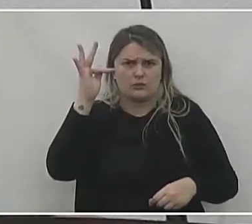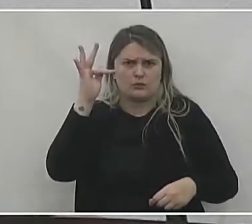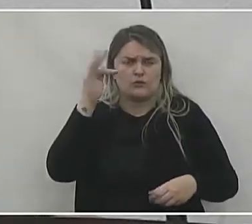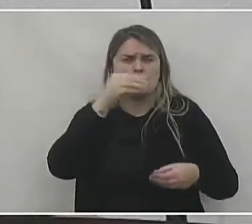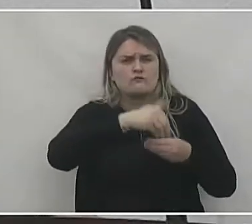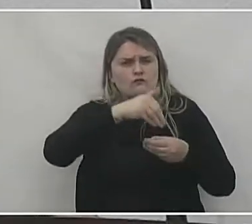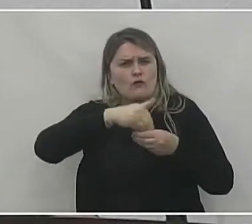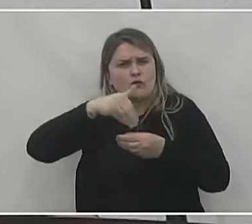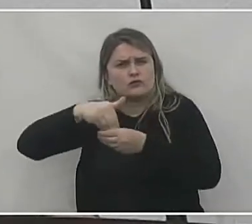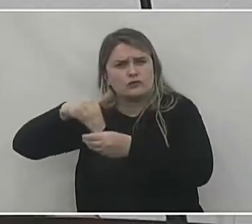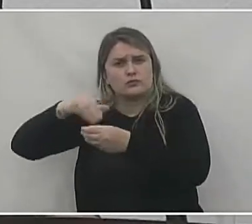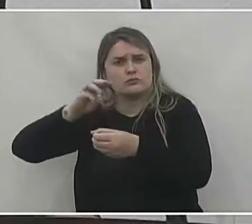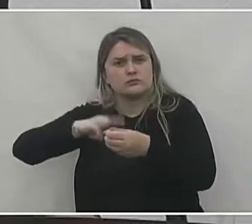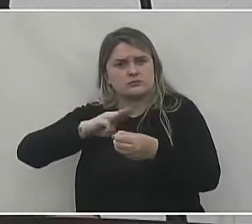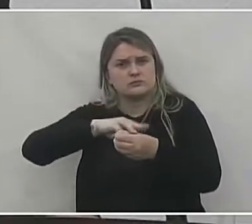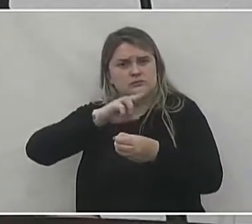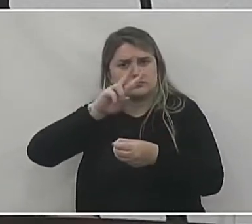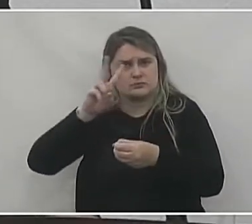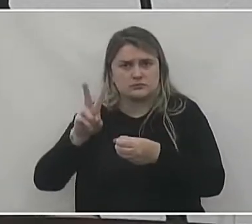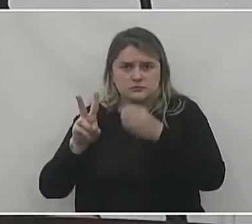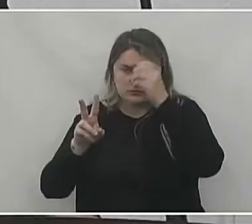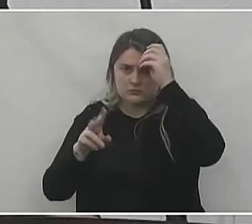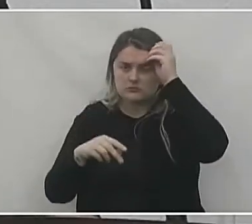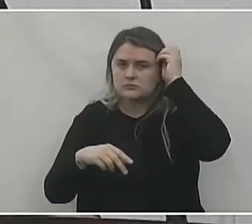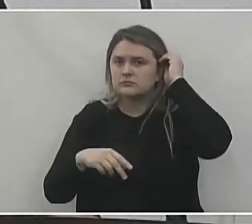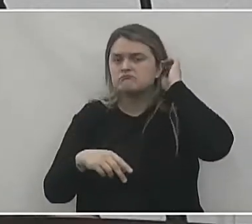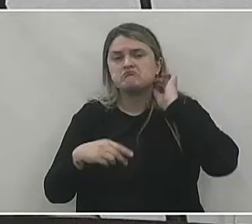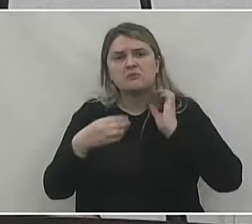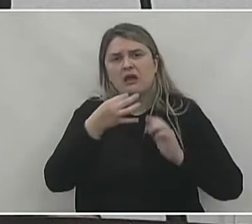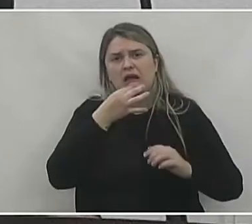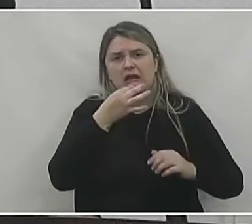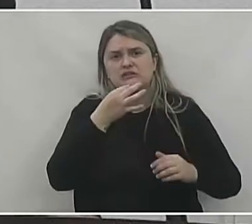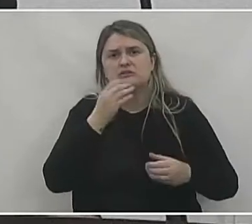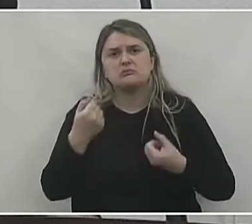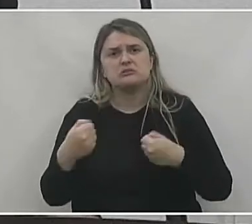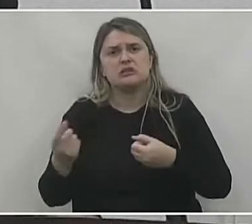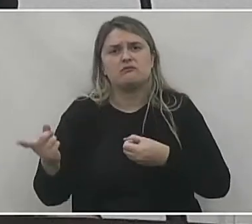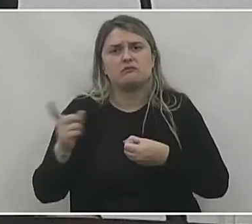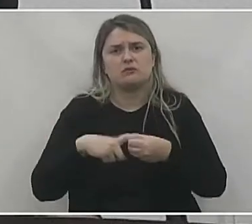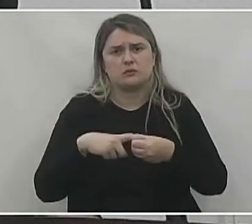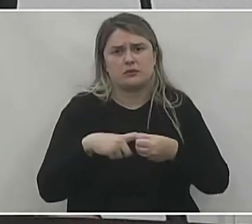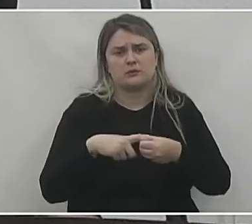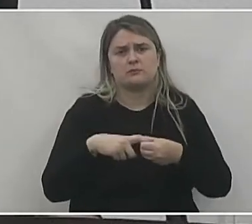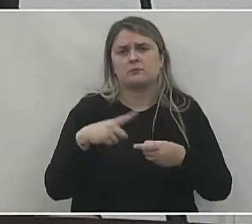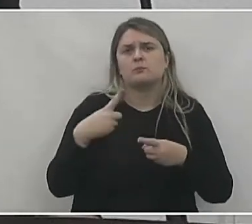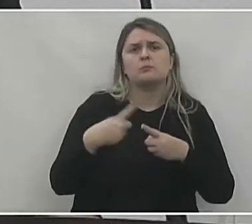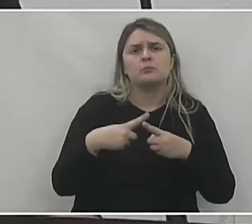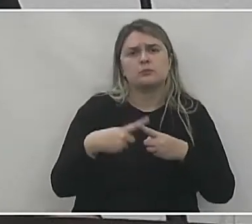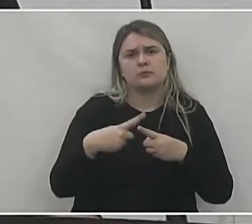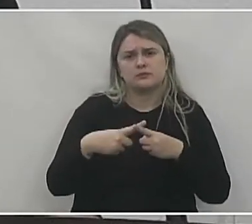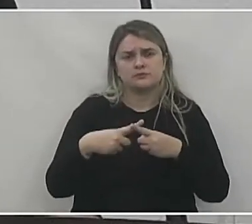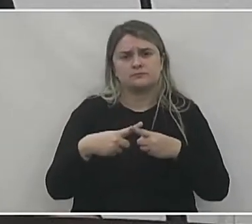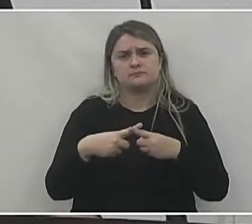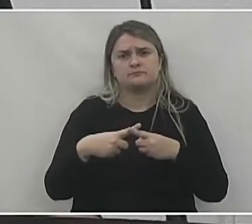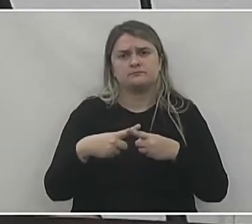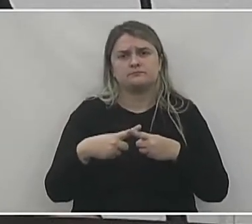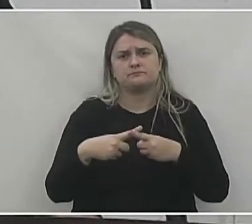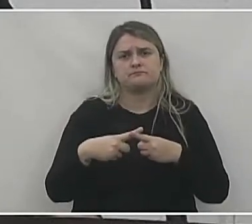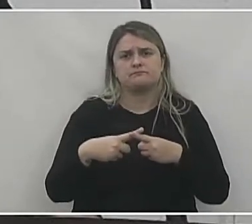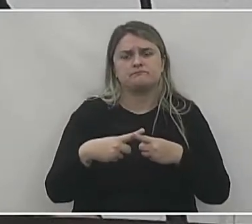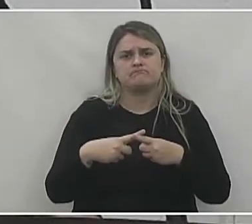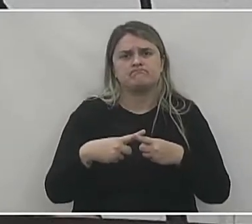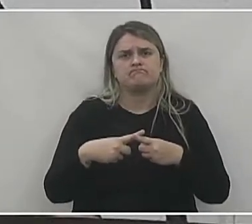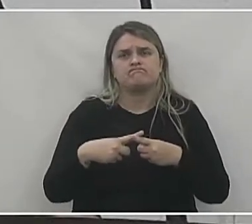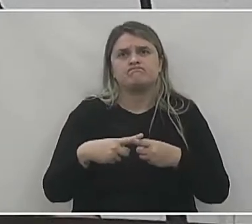levaram votos de União da Vitória, eu achei que eu tinha que voltar. Porque, por